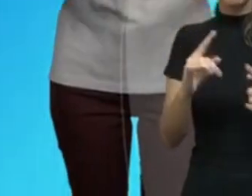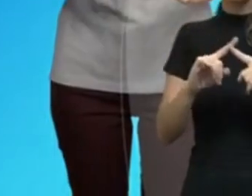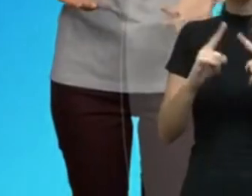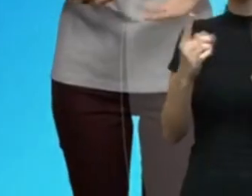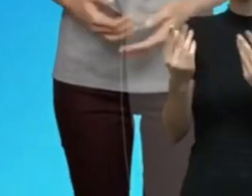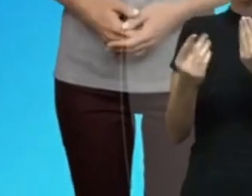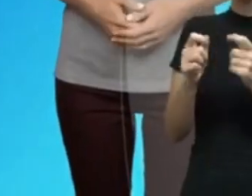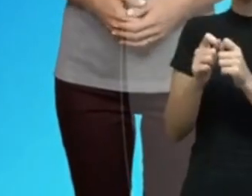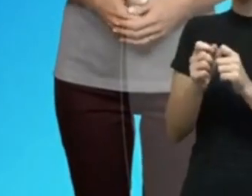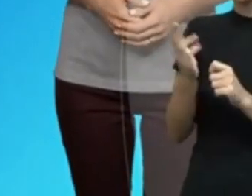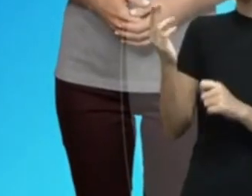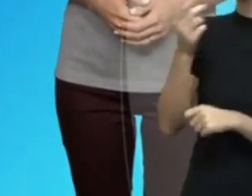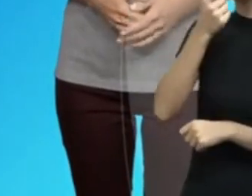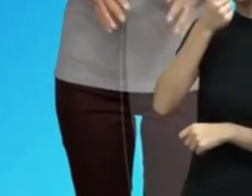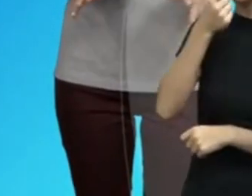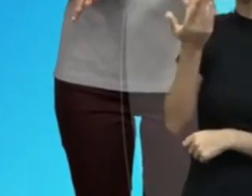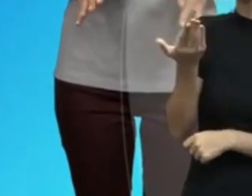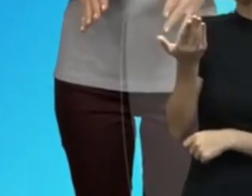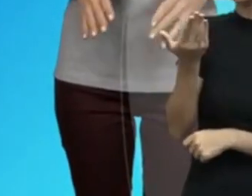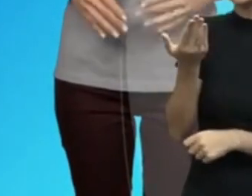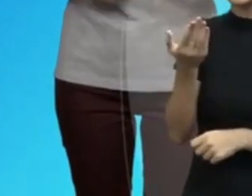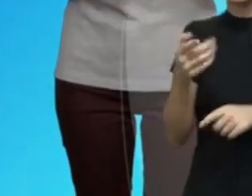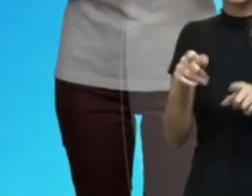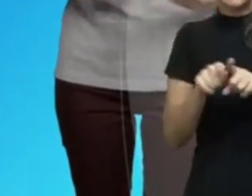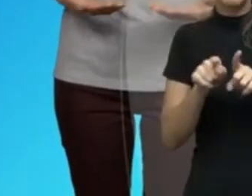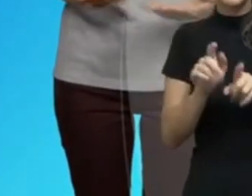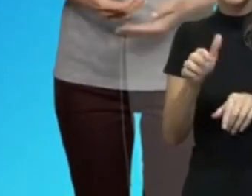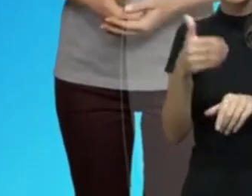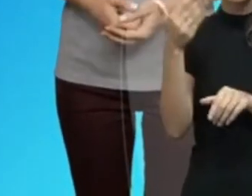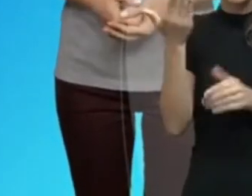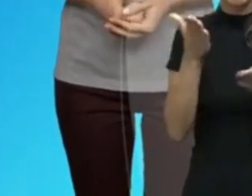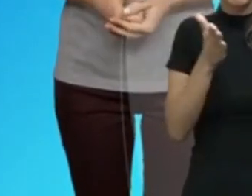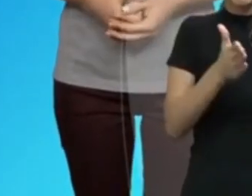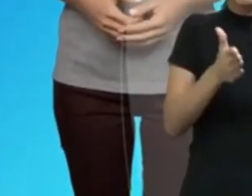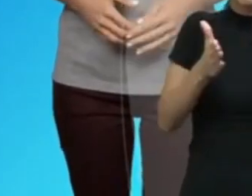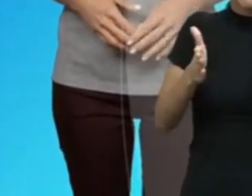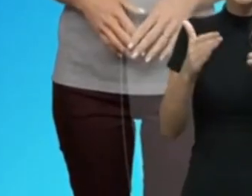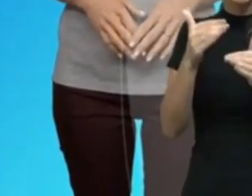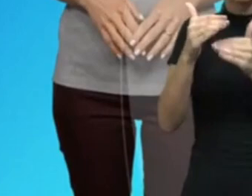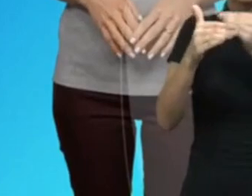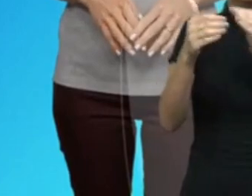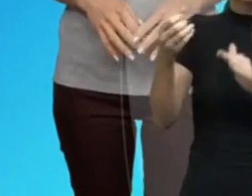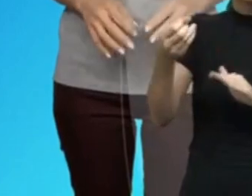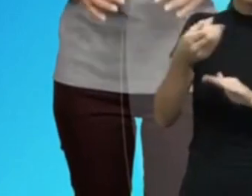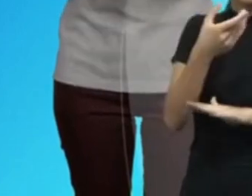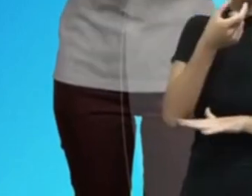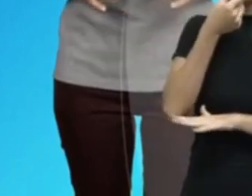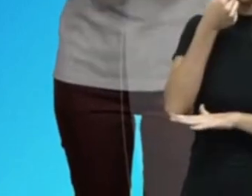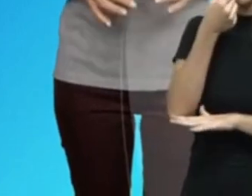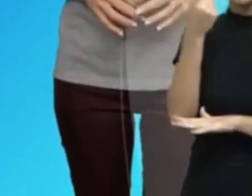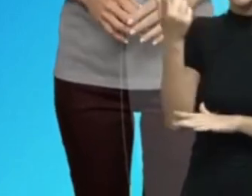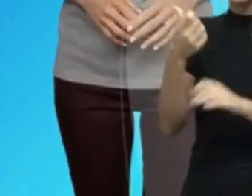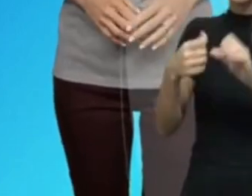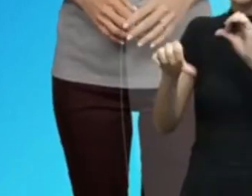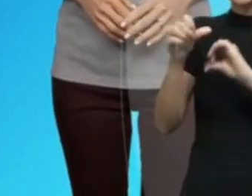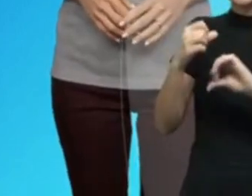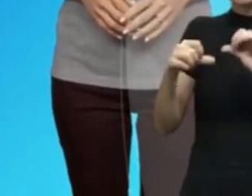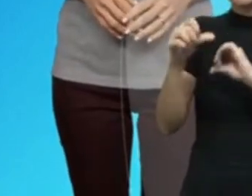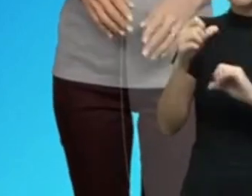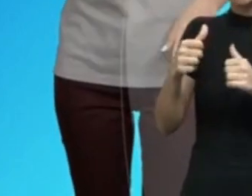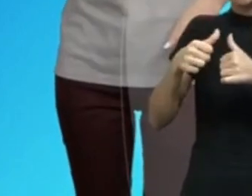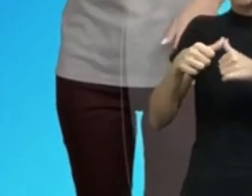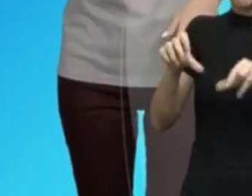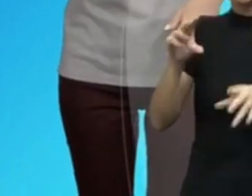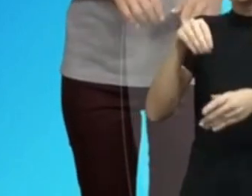será que são feitos esses medicamentos? E além disso, em quais etapas do desenvolvimento de novos medicamentos a química orgânica está